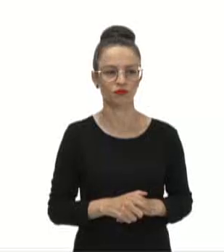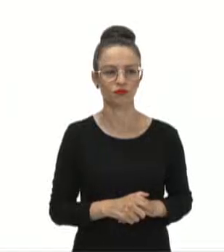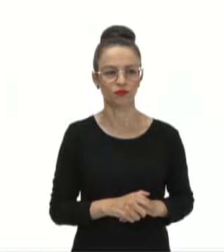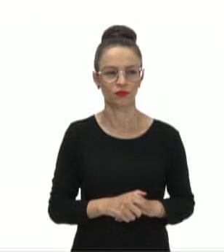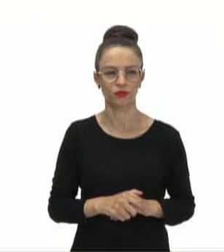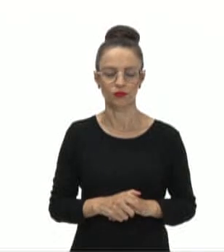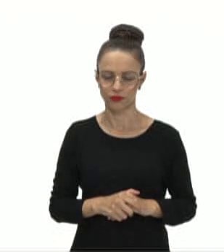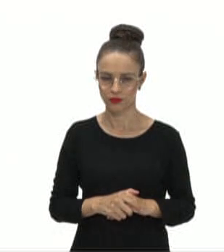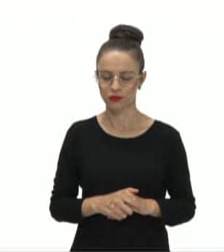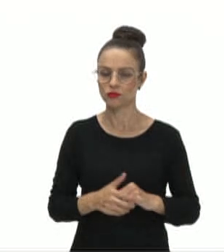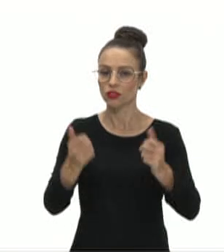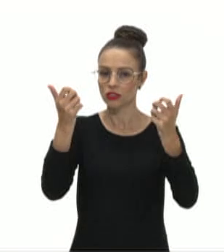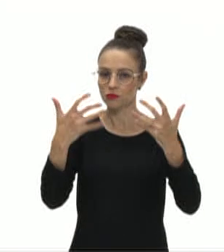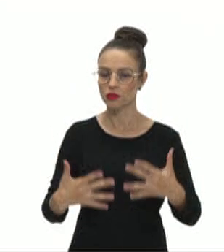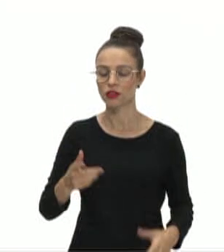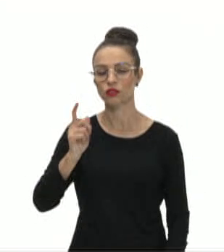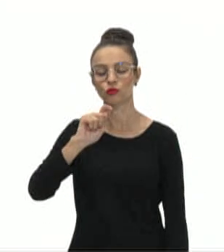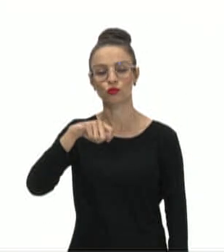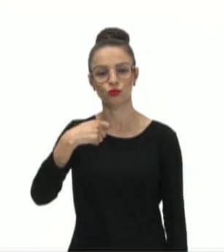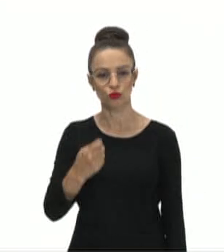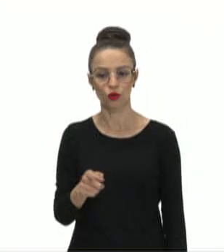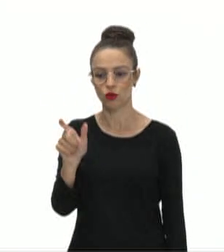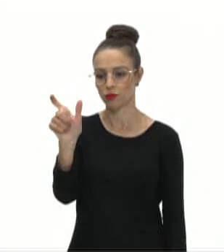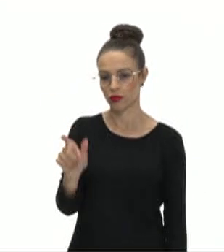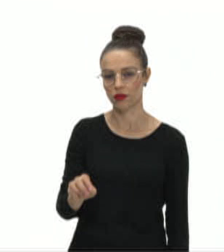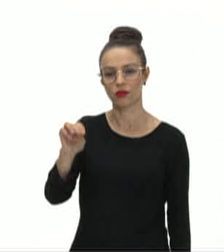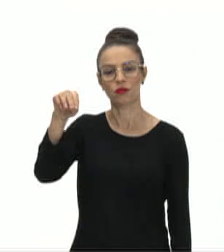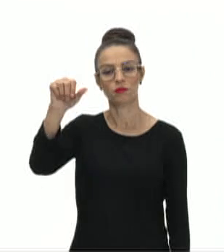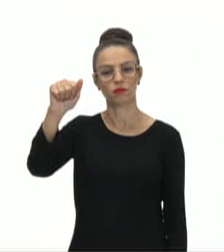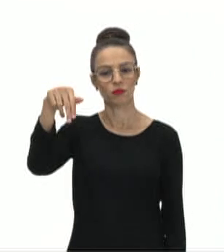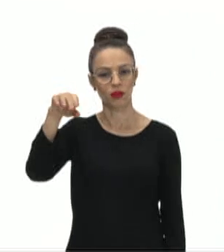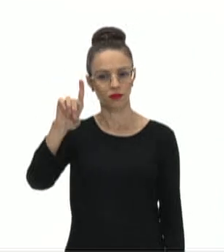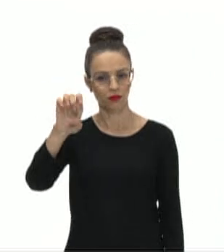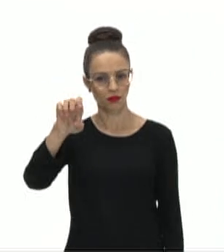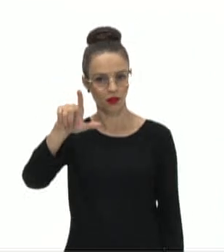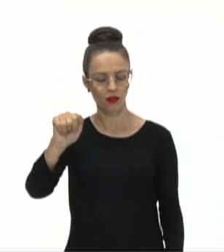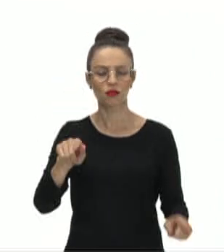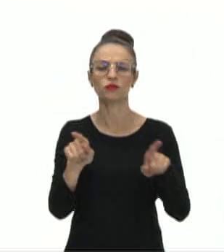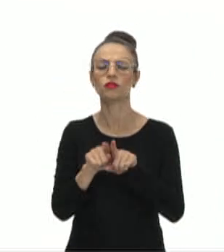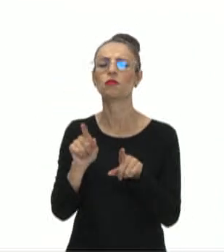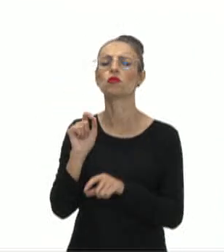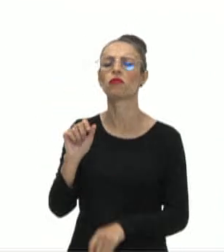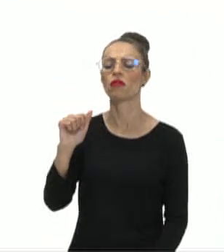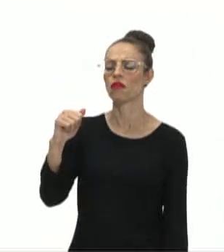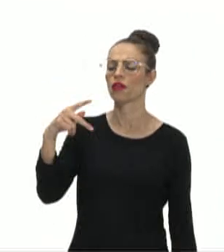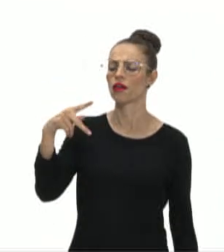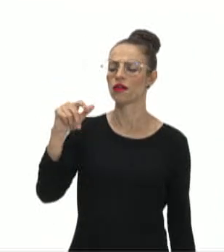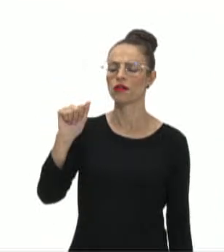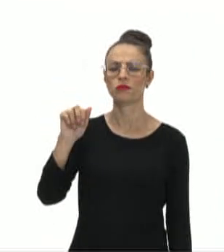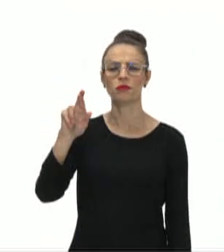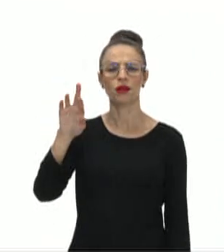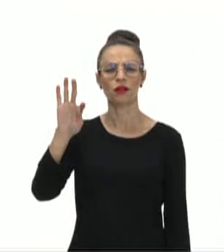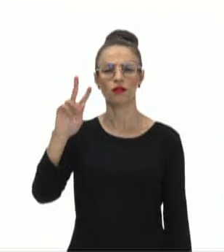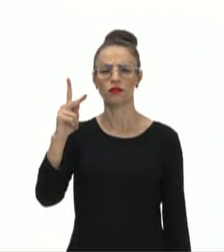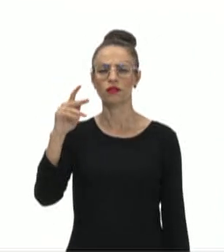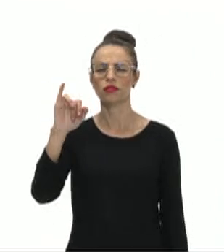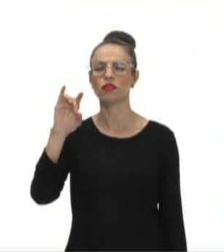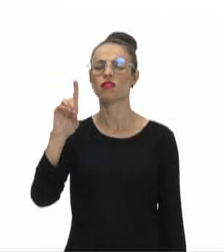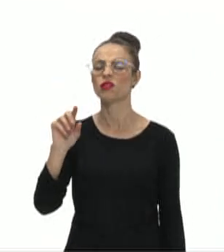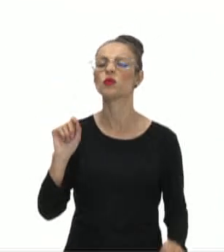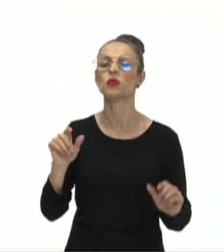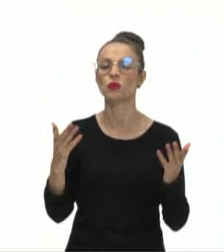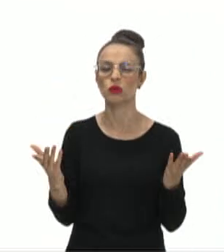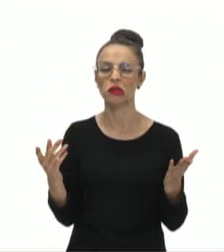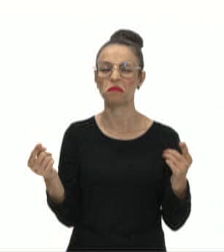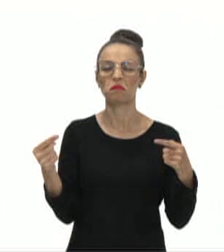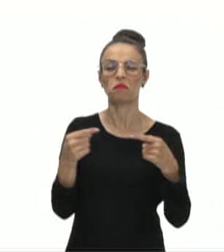então está falando um pouquinho do Nelson Mandela e do apartheid. O que Nelson Mandela e o apartheid têm em comum? O que tem a ver um